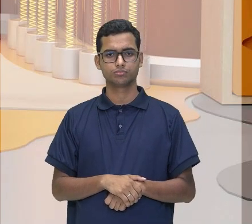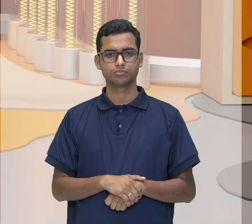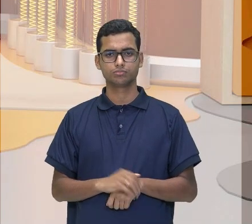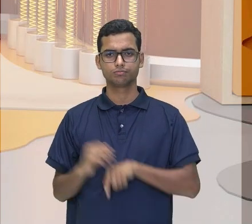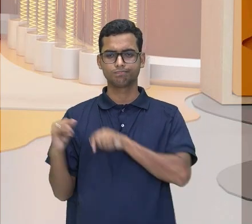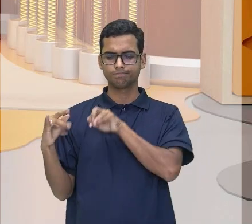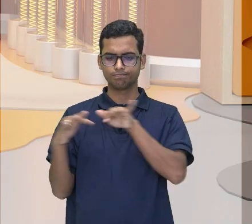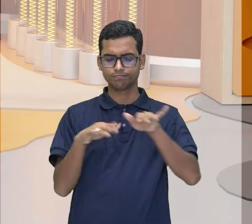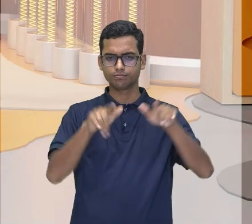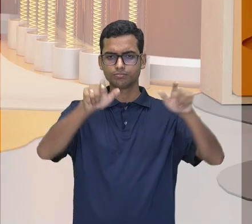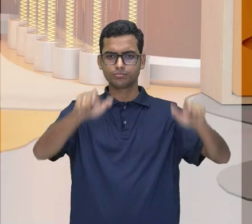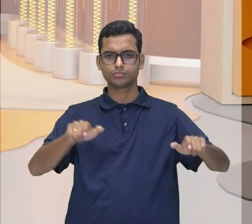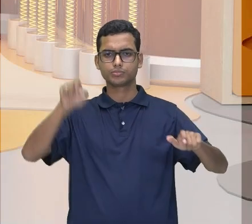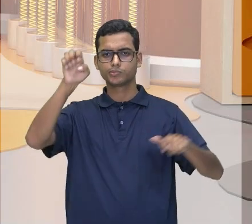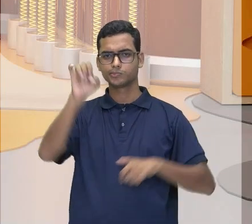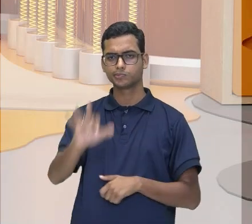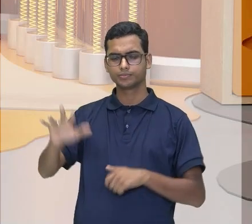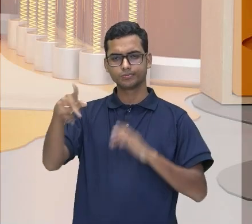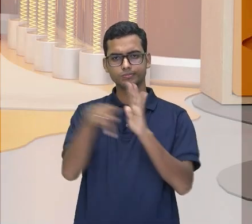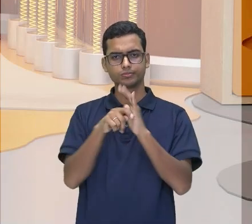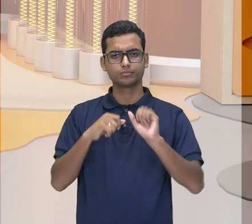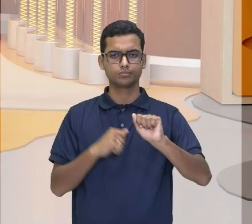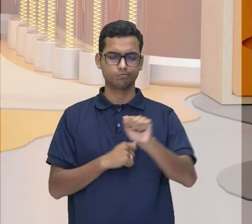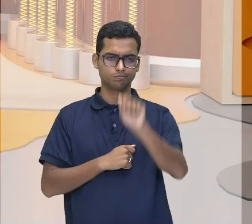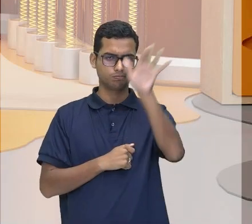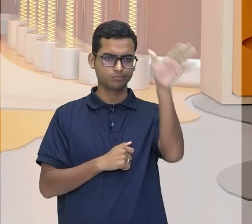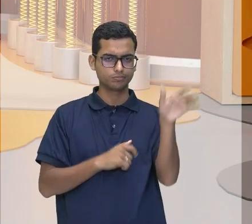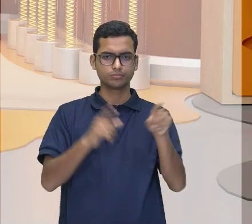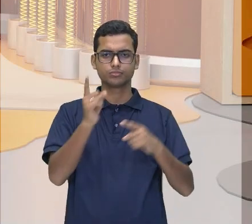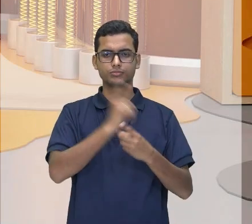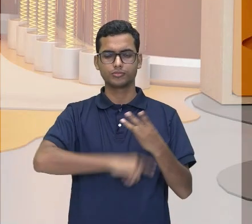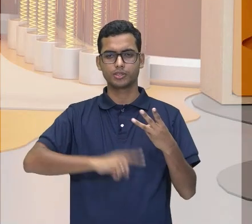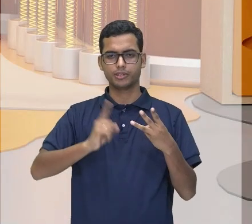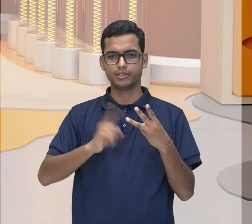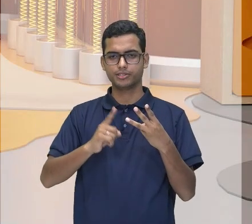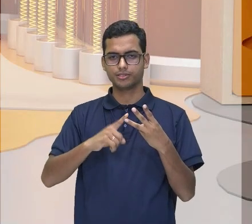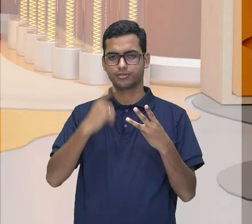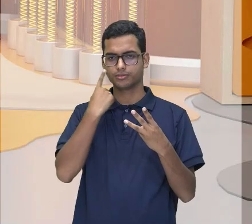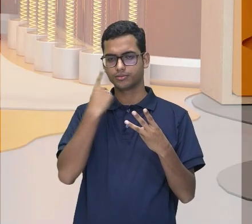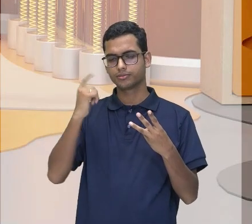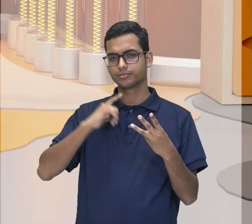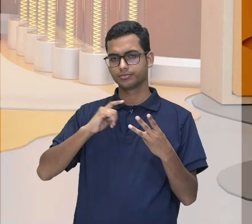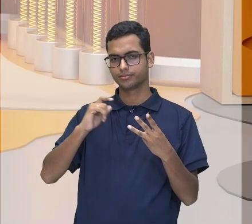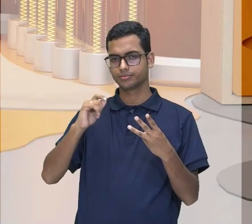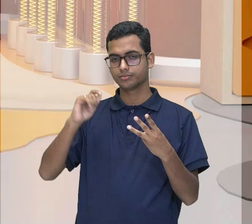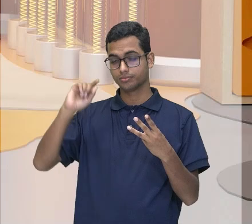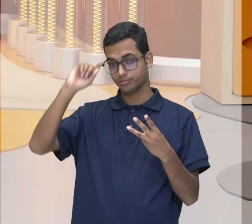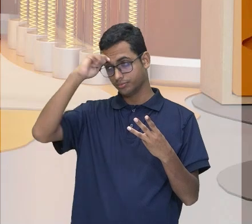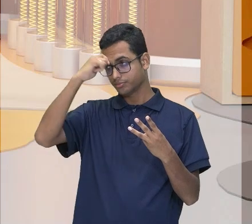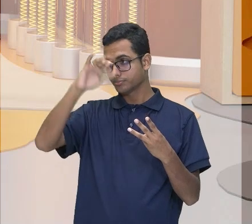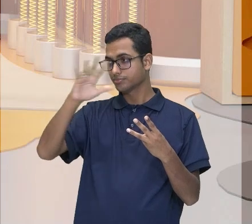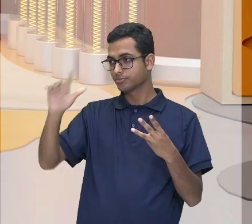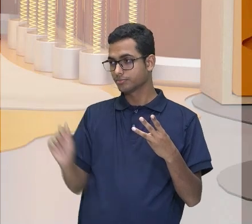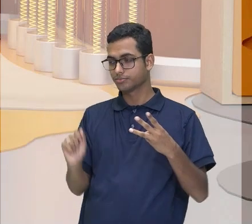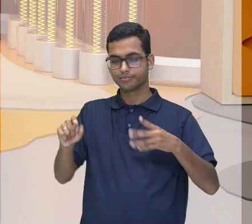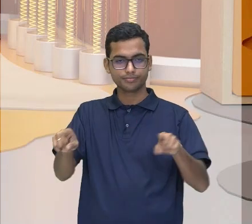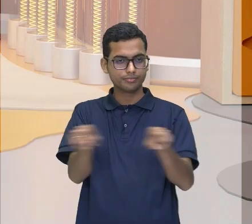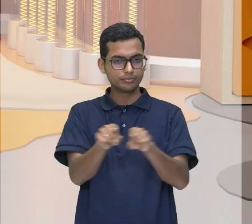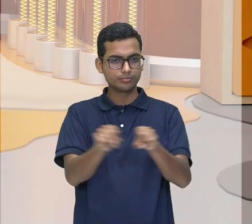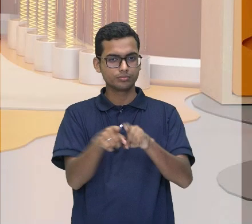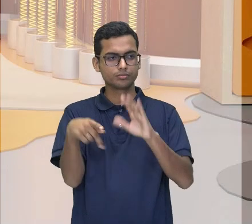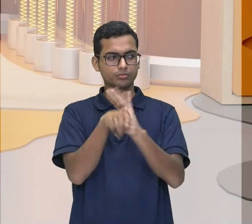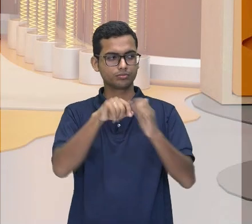se refere à Europa, Ásia e o norte da África. Então, essa representação do mapa mundi do